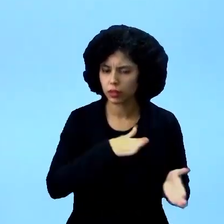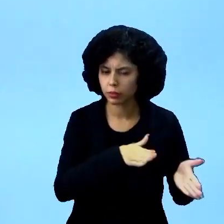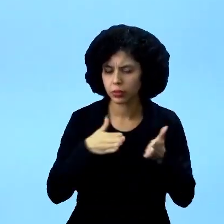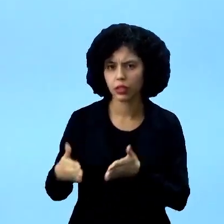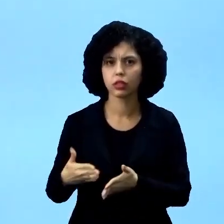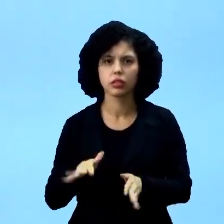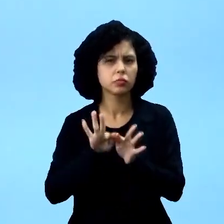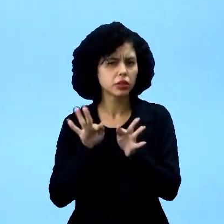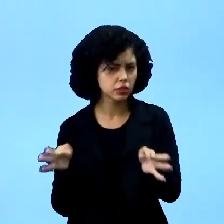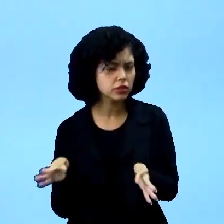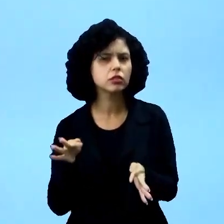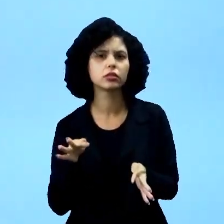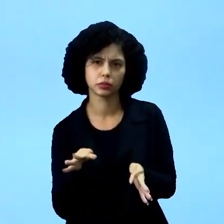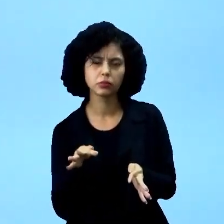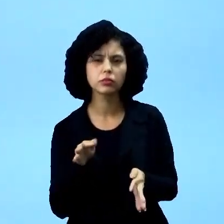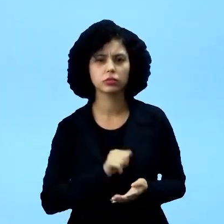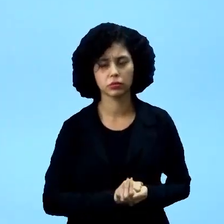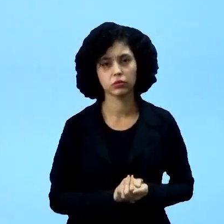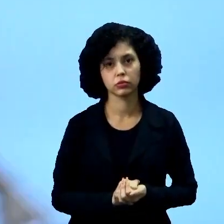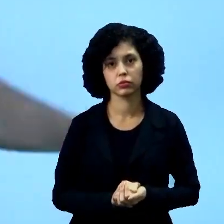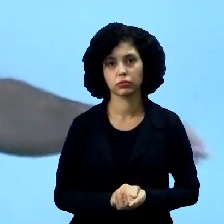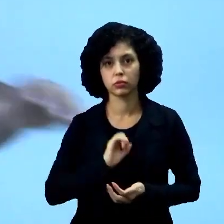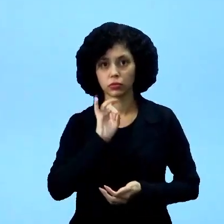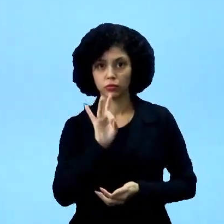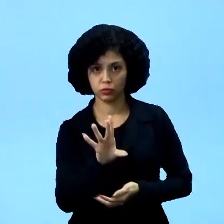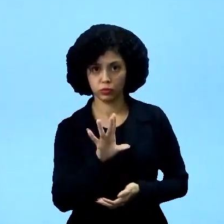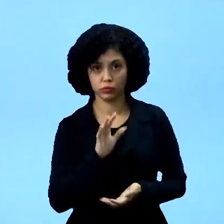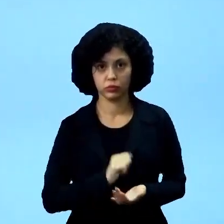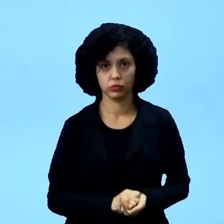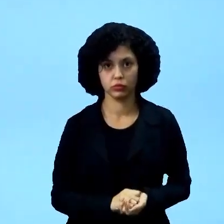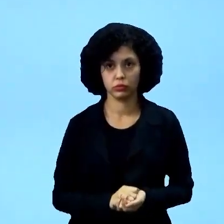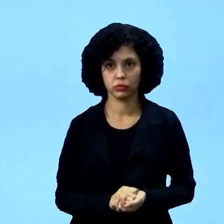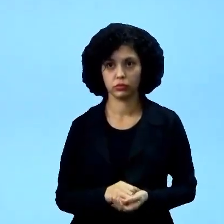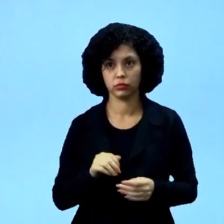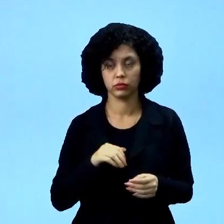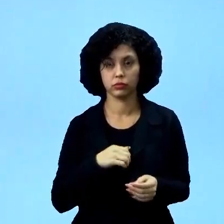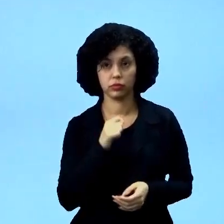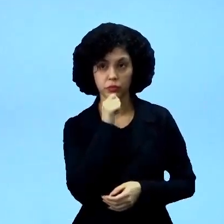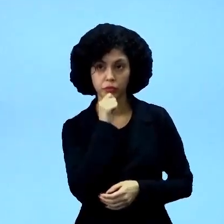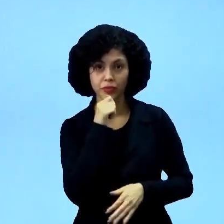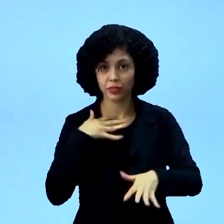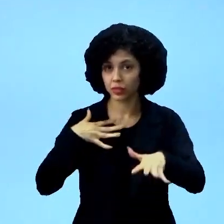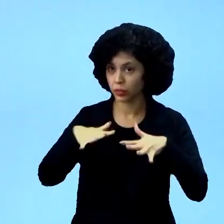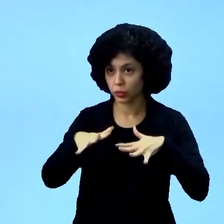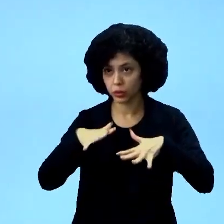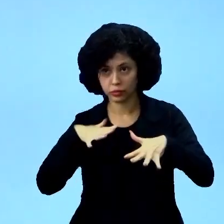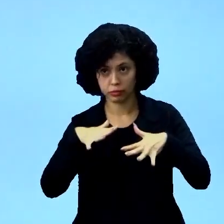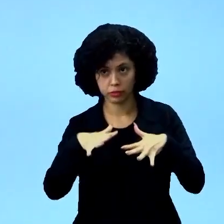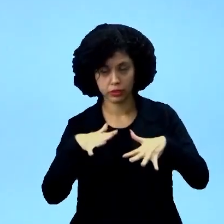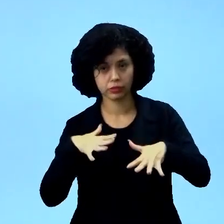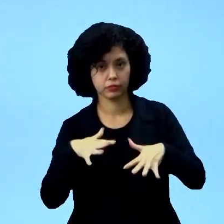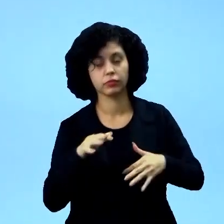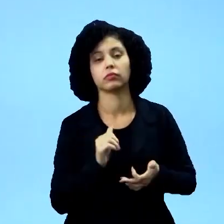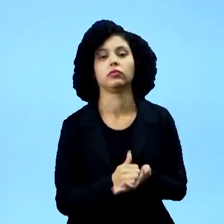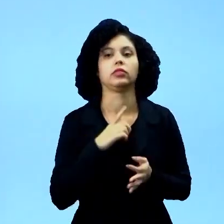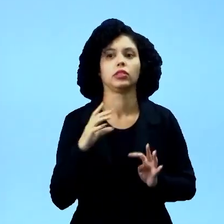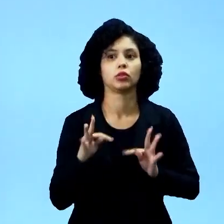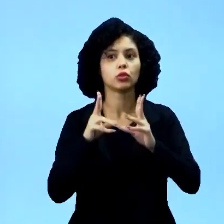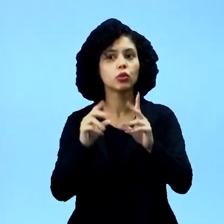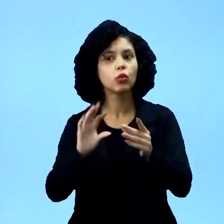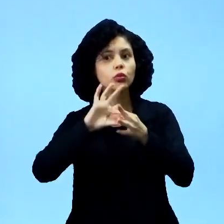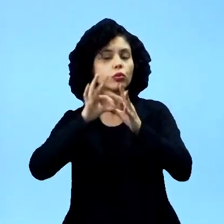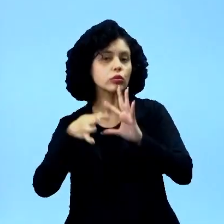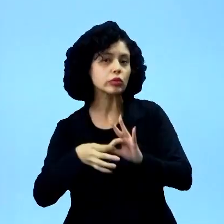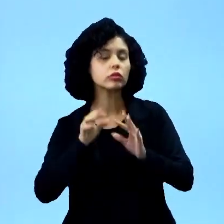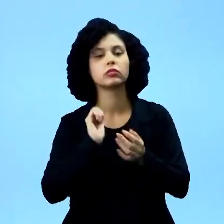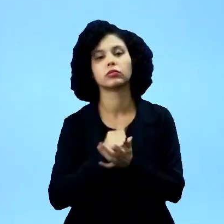parte mais malemolente, que a gente vai aqui, ó, só balançando. Esse movimento de ginga tem todo um